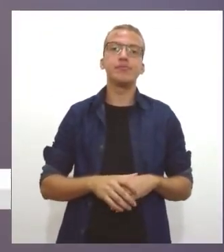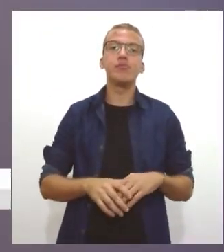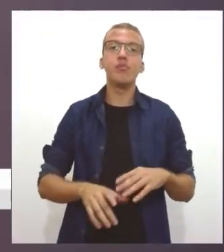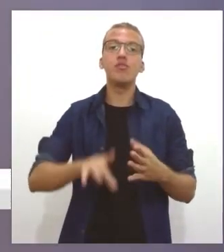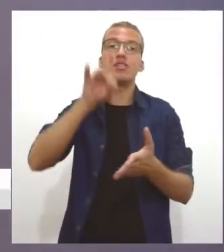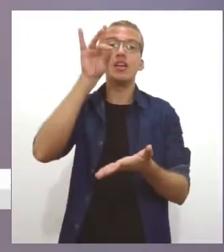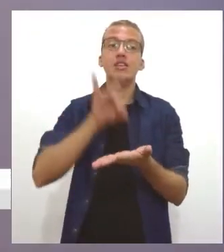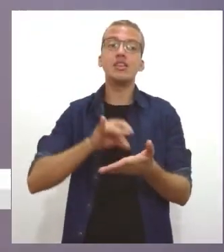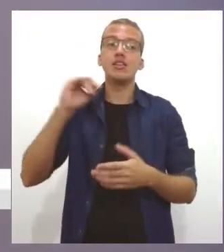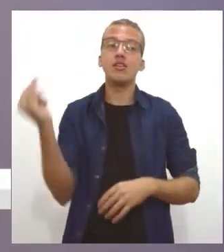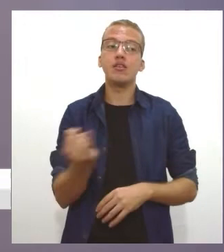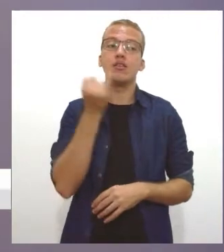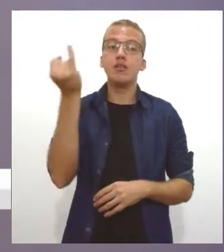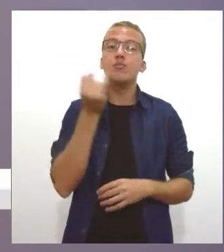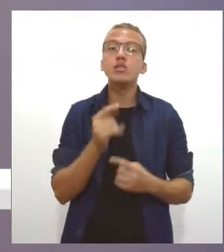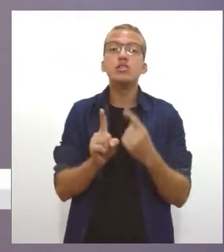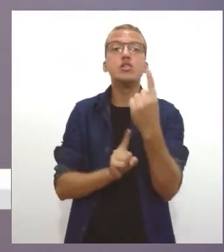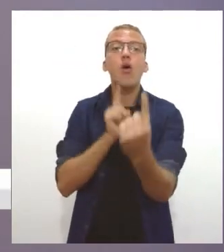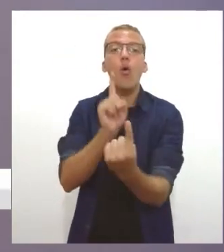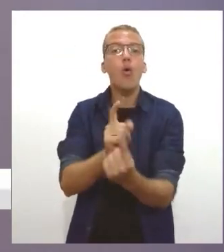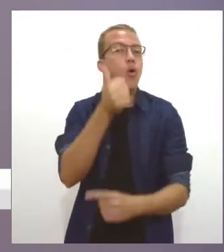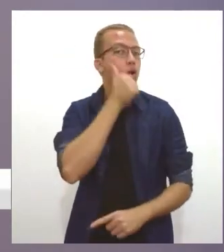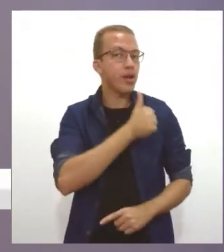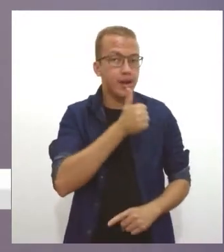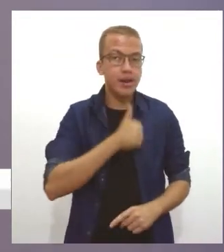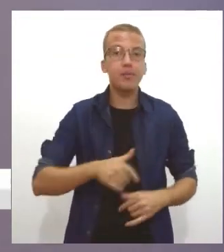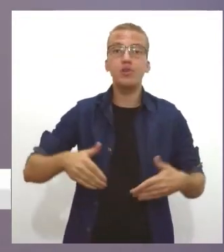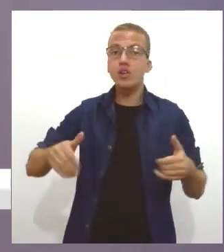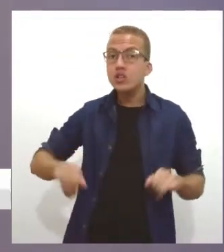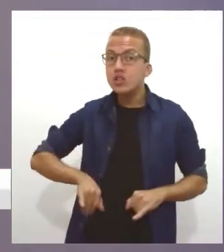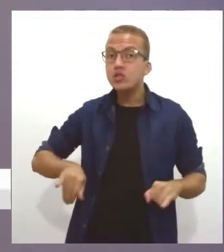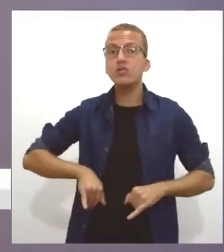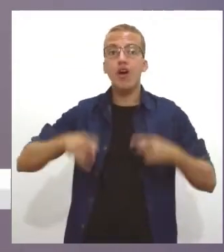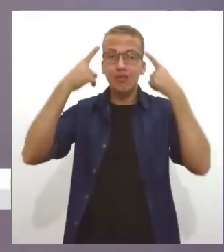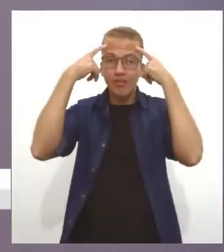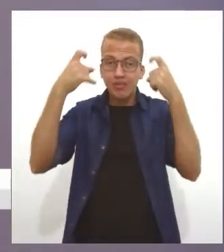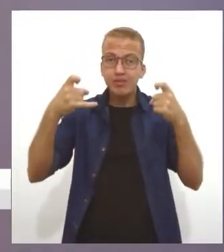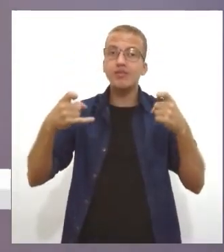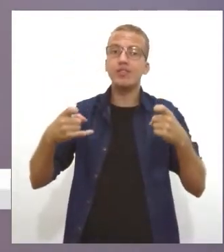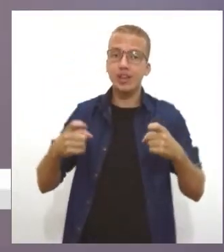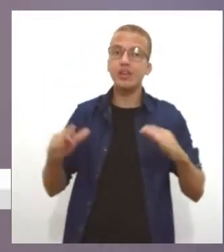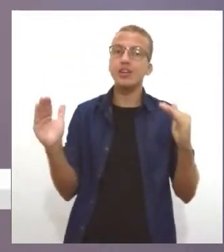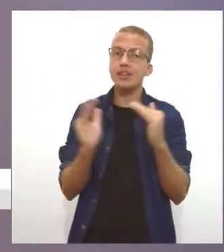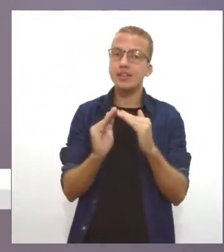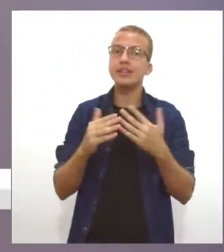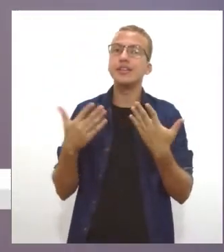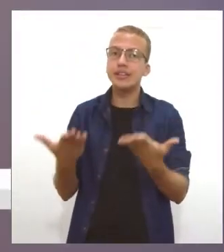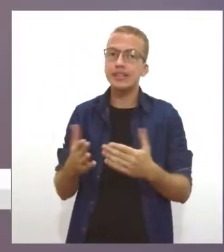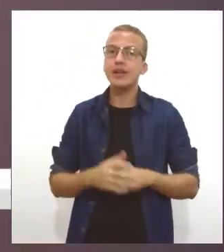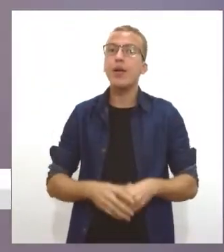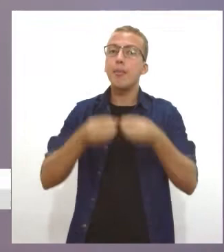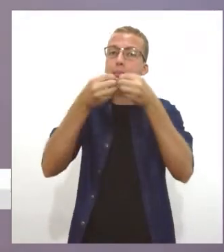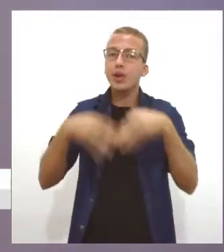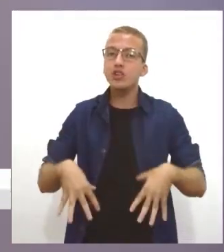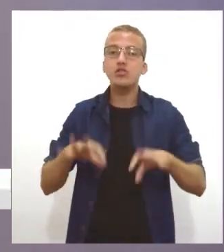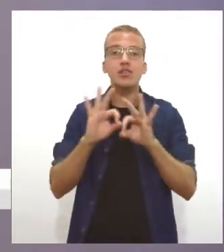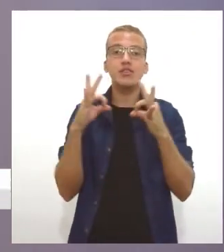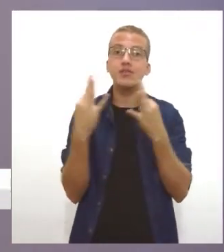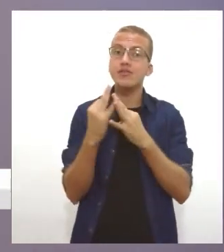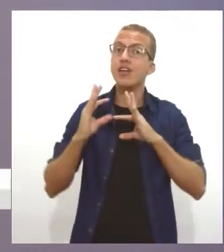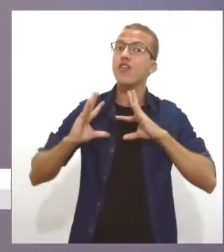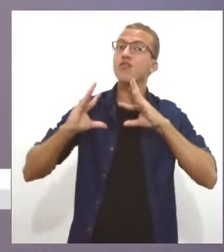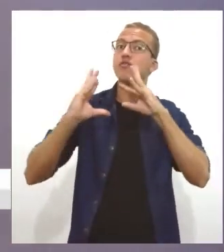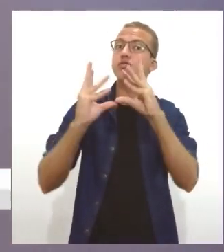a mulher quando é vítima de violência doméstica. Porque, de uma certa forma, aquilo ali está atingindo a família como um todo, não só a mulher